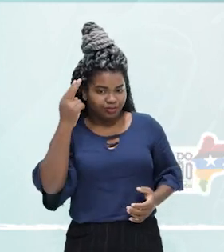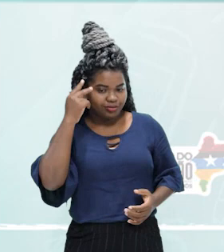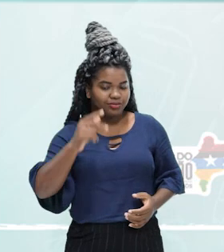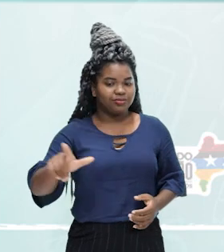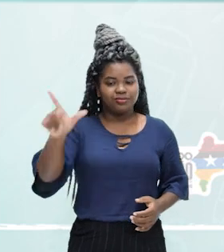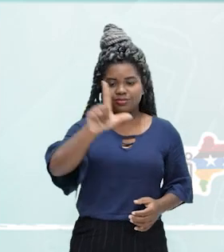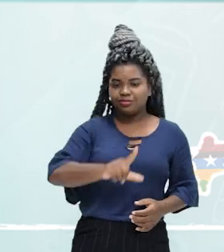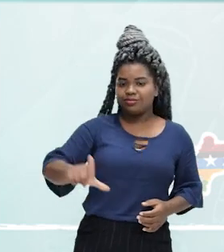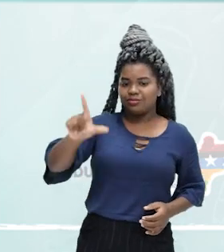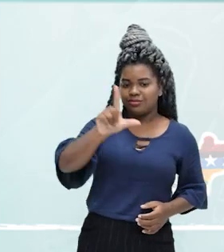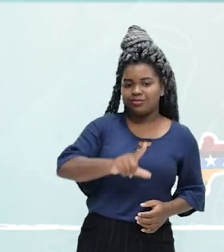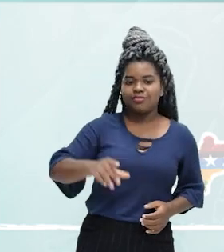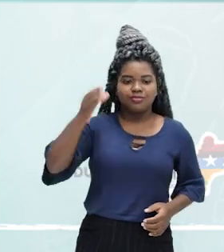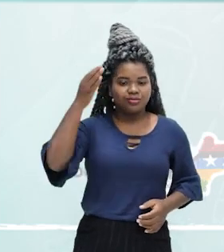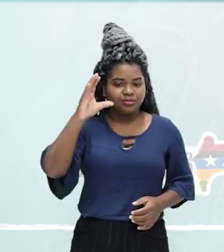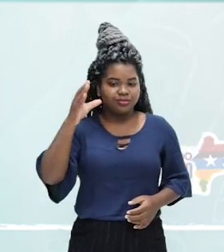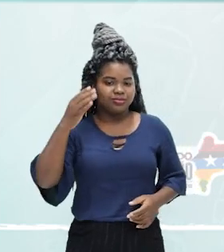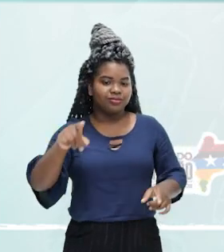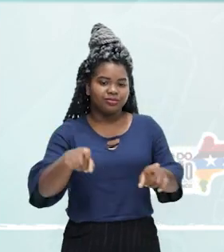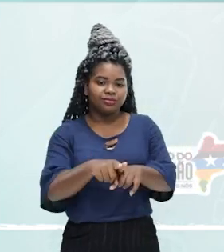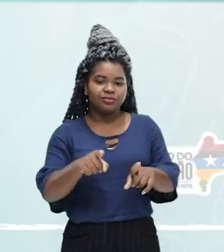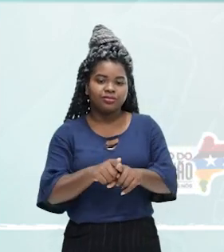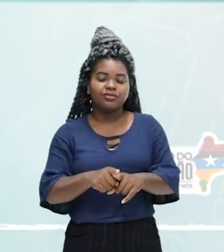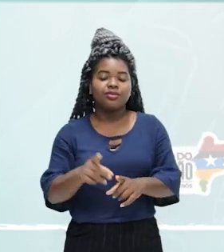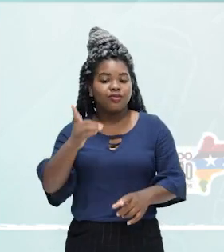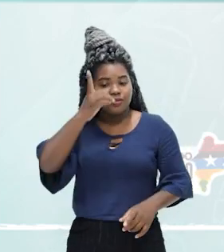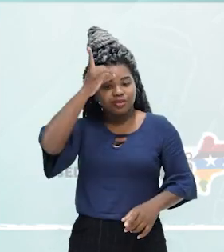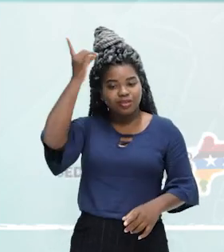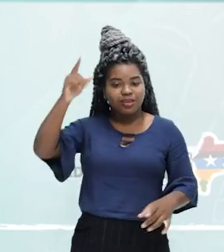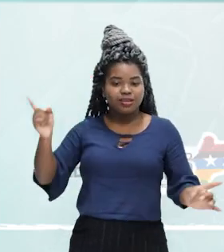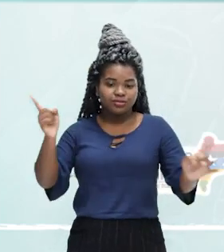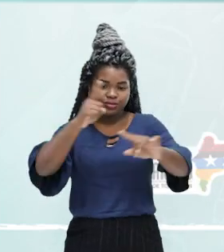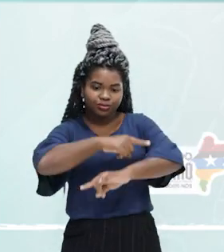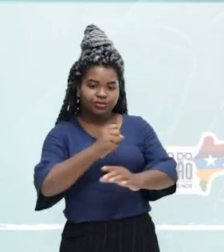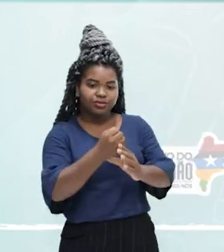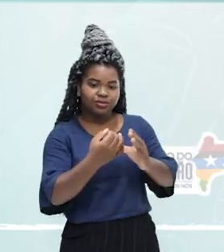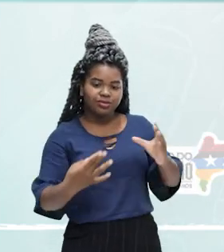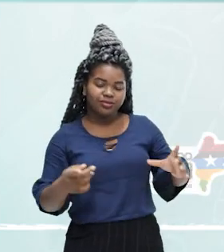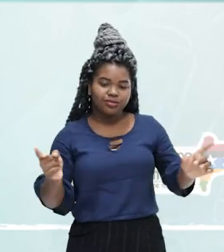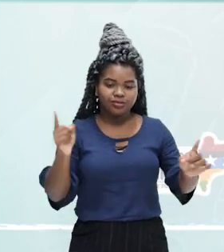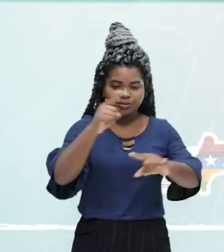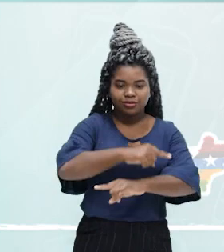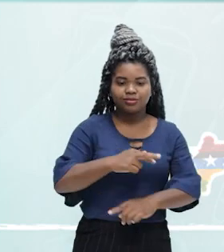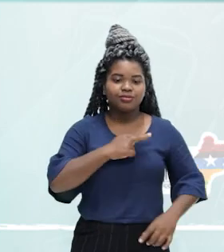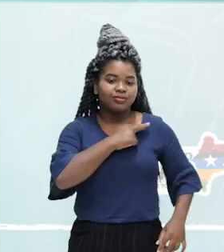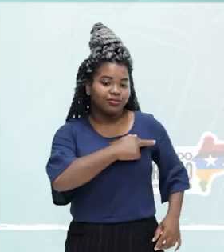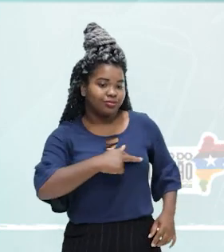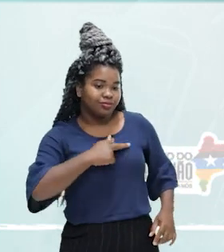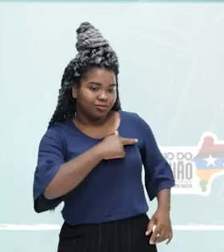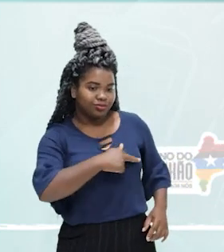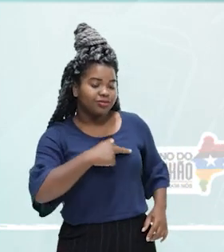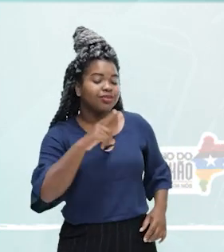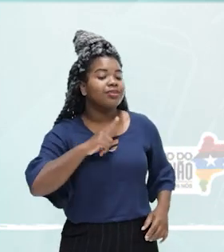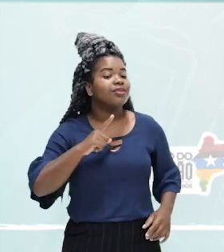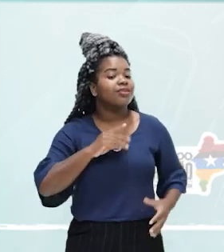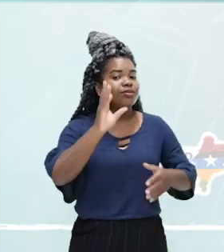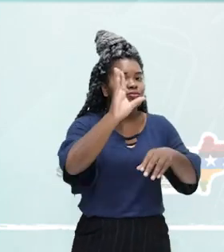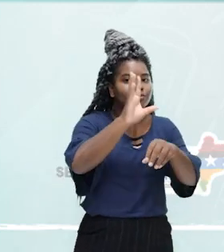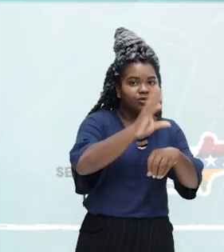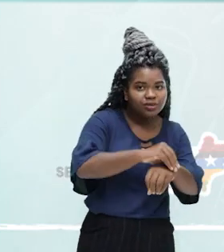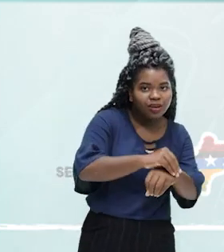com ideias opostas ao do romantismo escola anterior. Aqui você tem a foto,